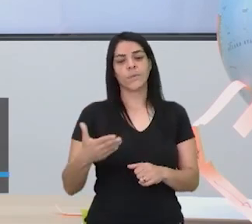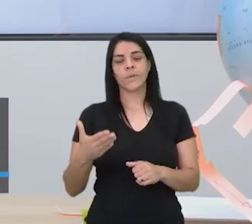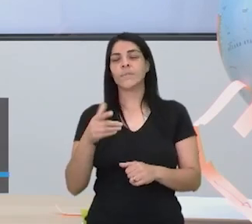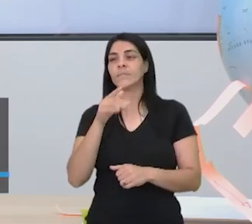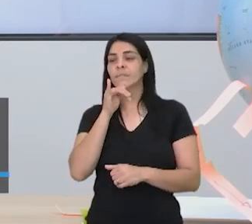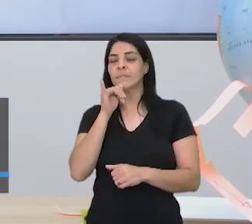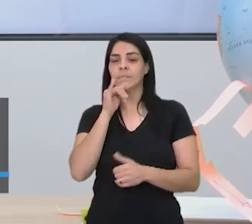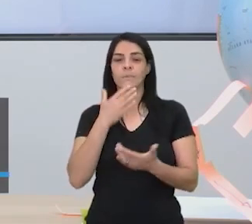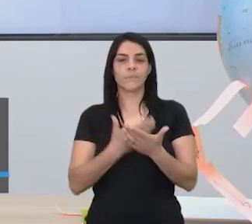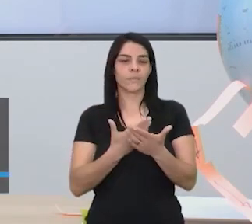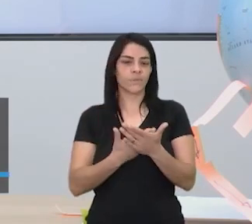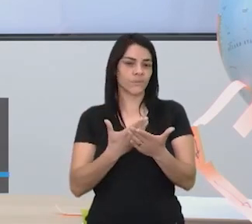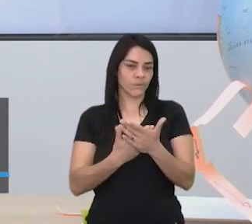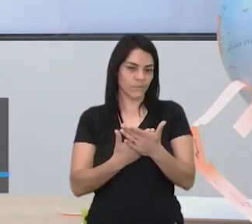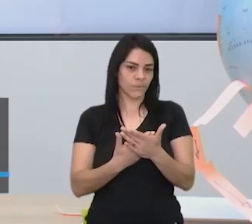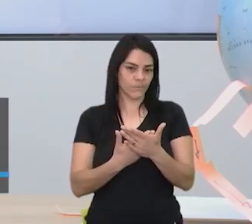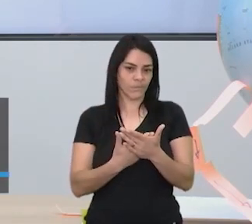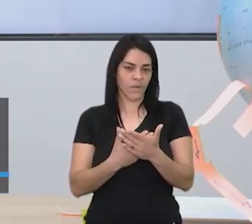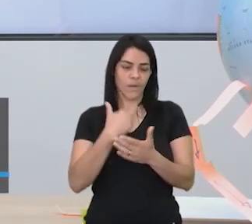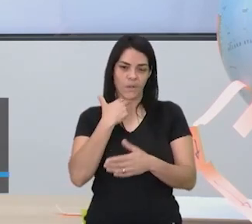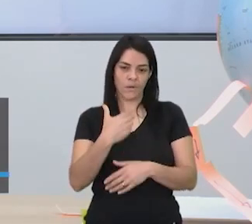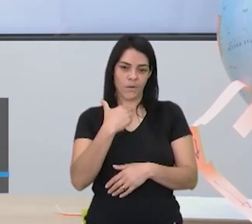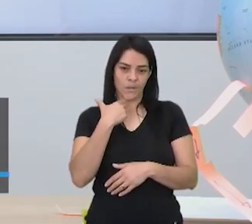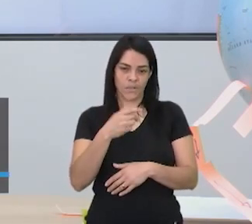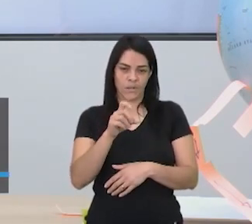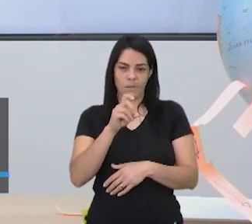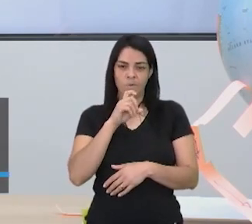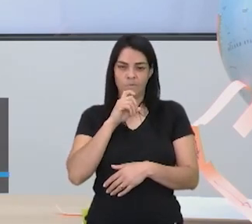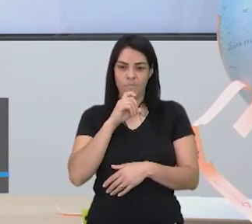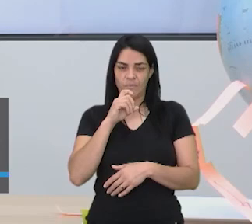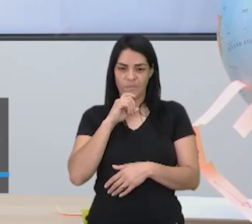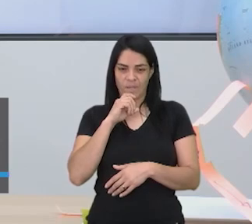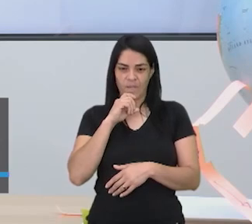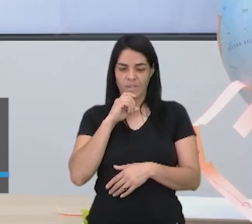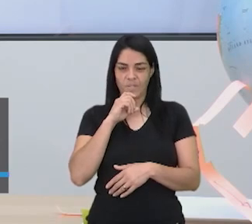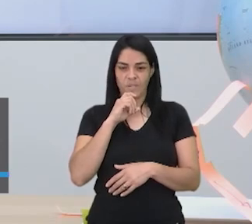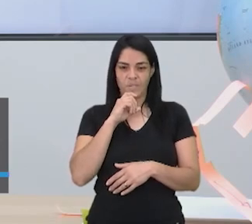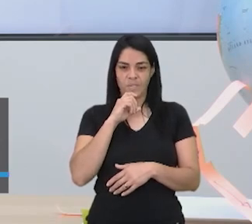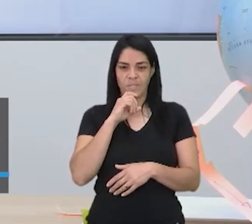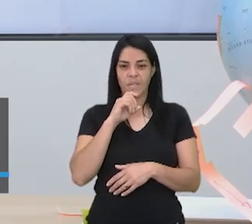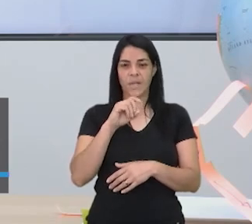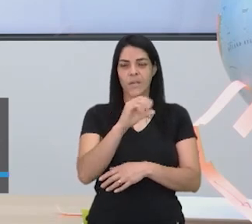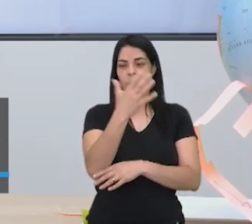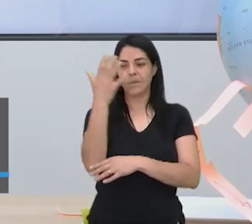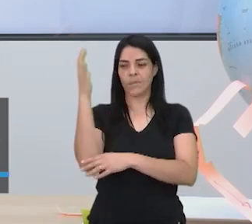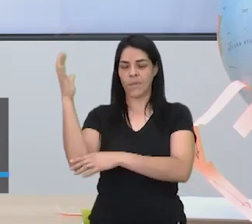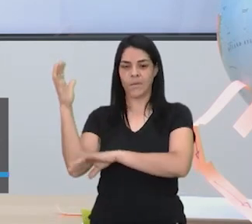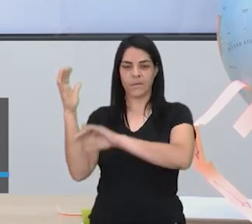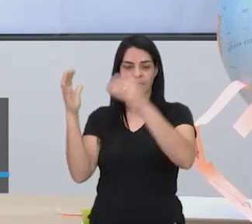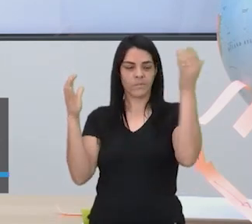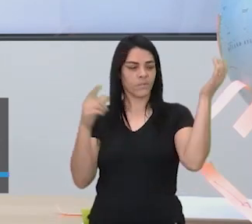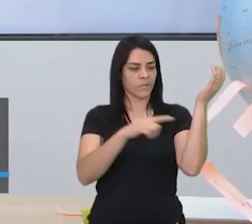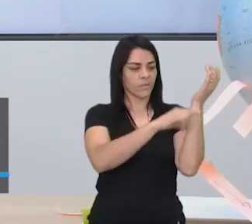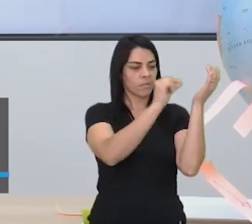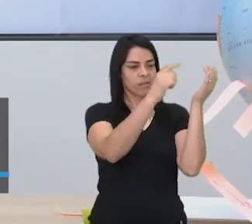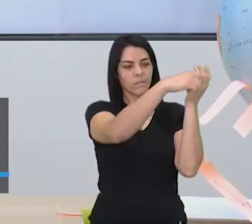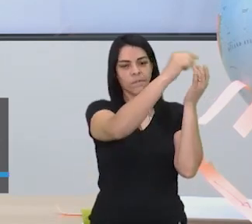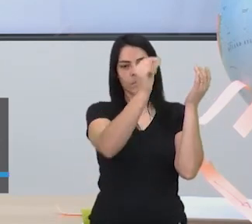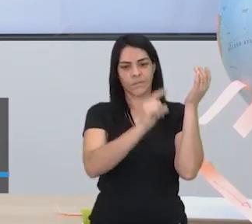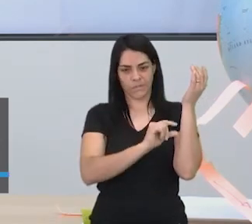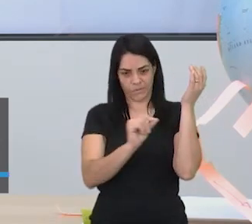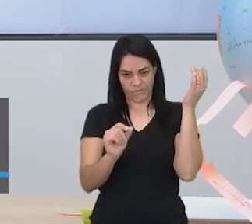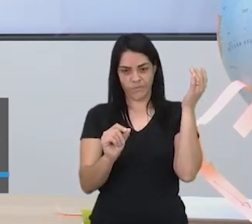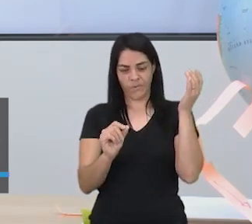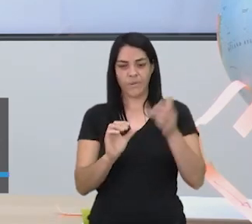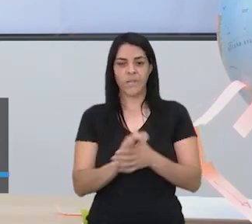em biologia, a coloração do verde das folhas é justamente a cor que não é absorvida que vai ser emitida. Então,